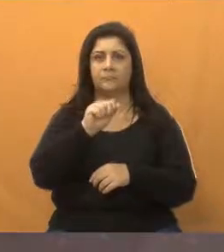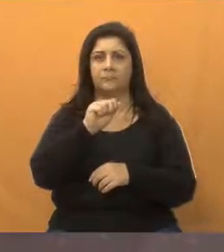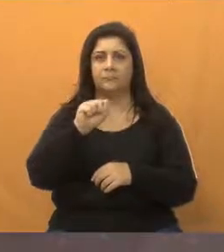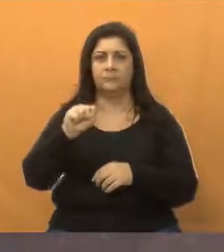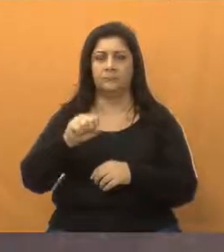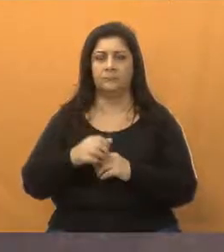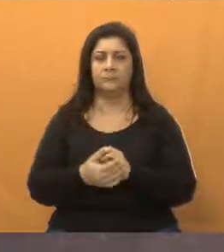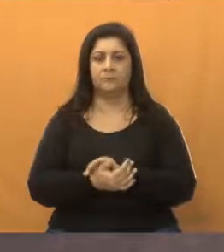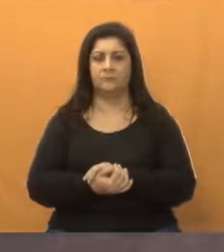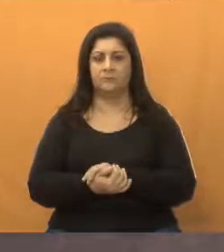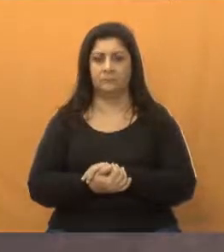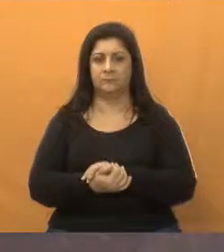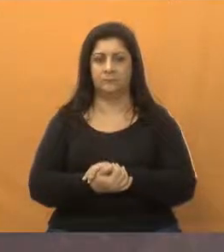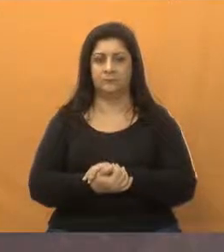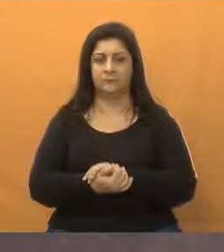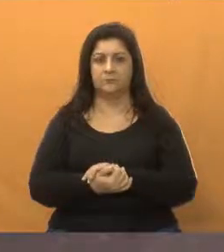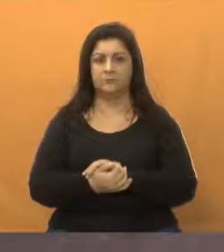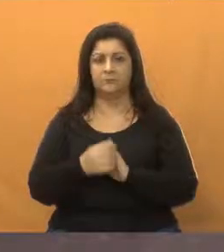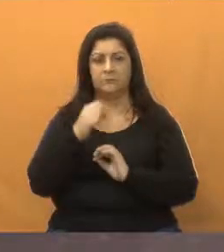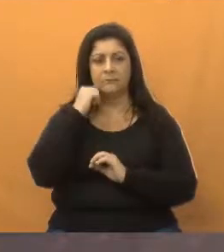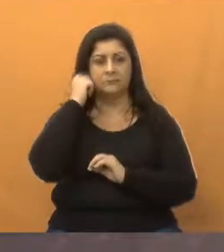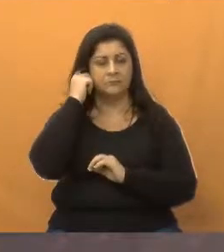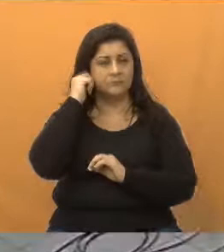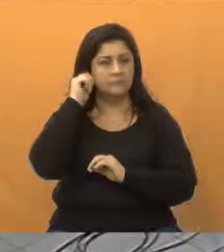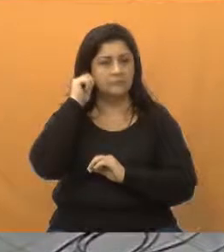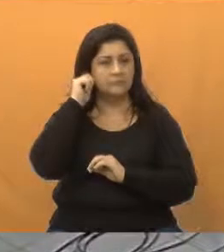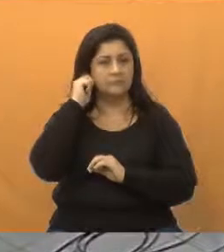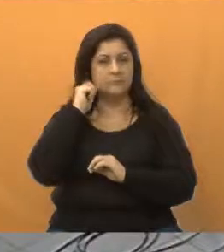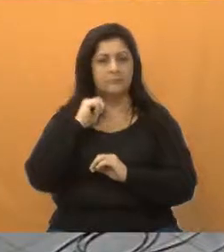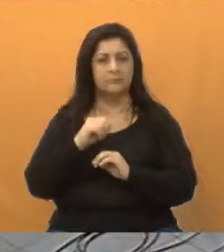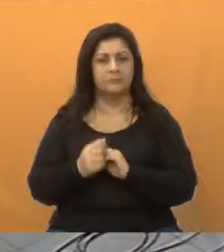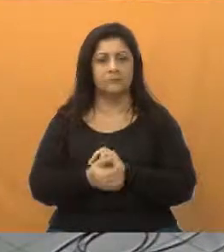Isaías José de Santana.